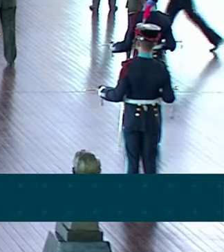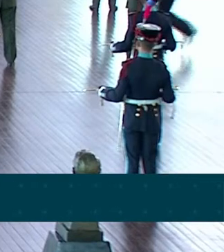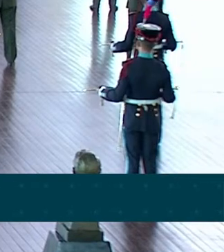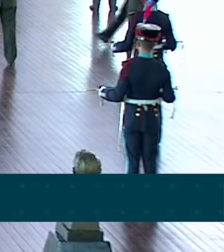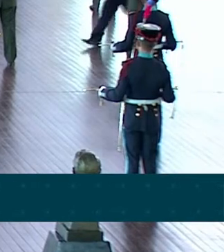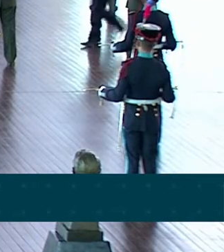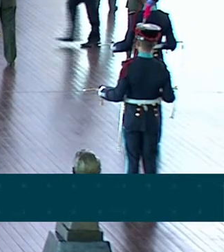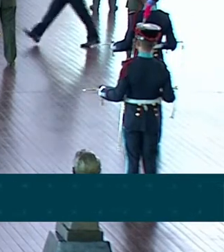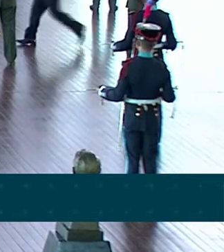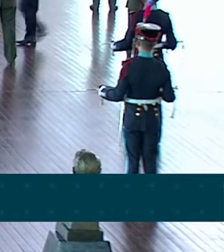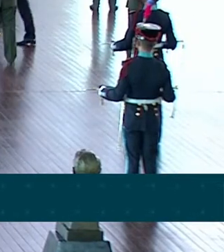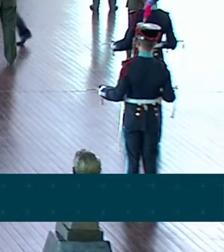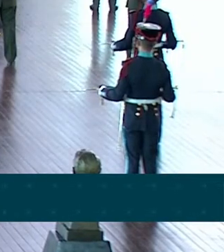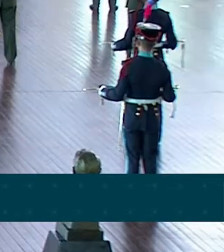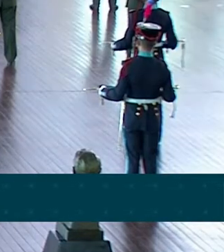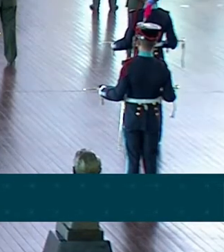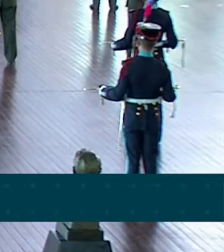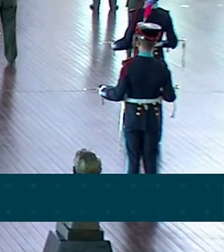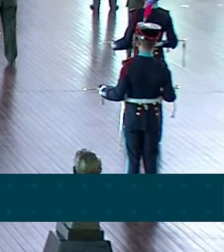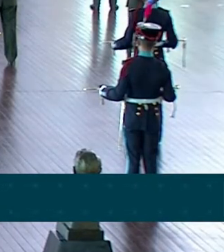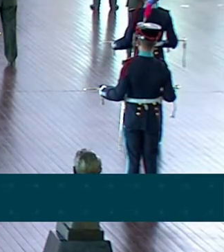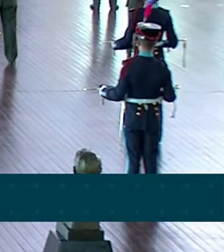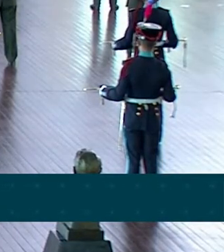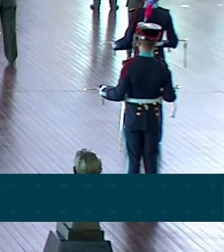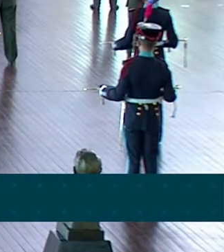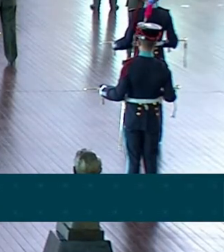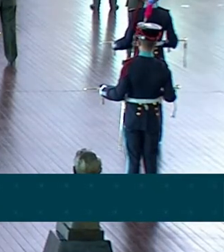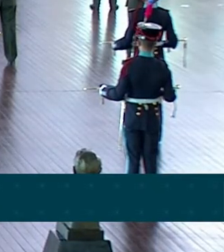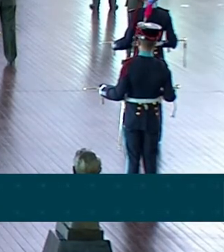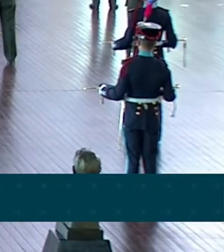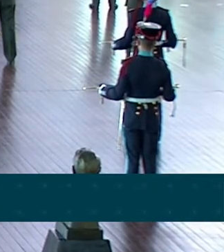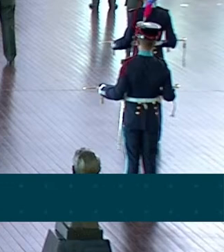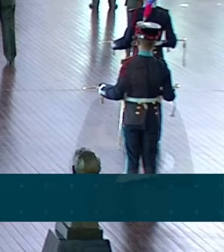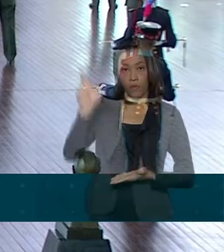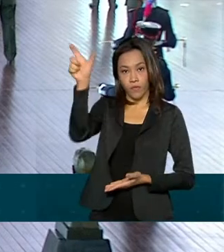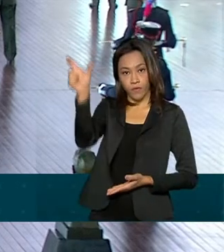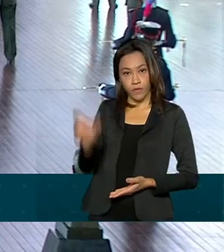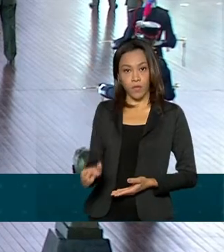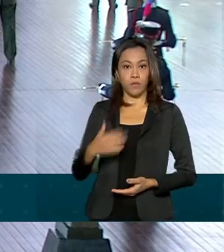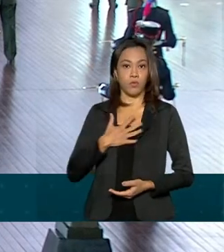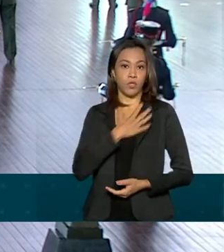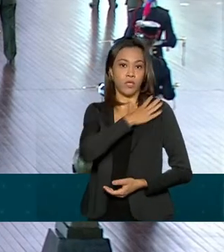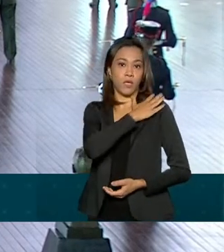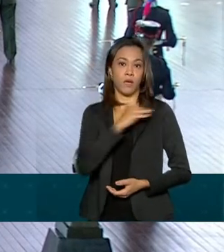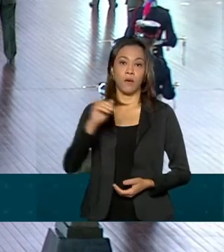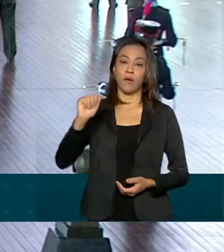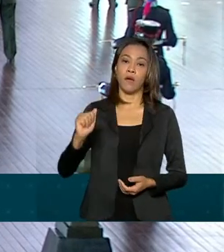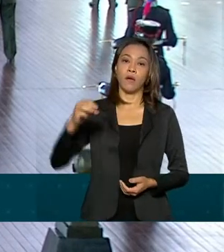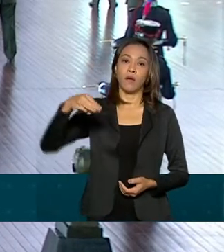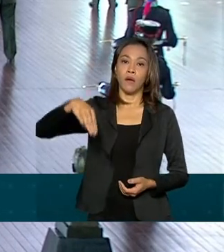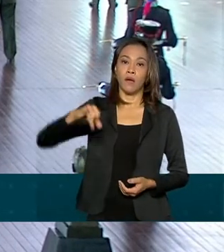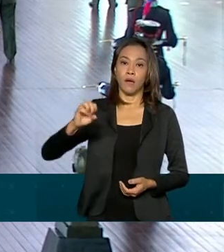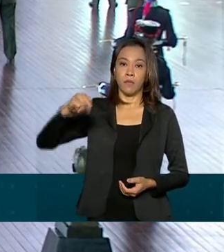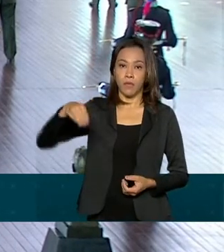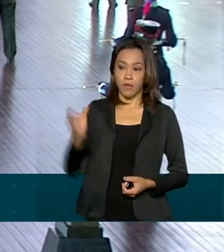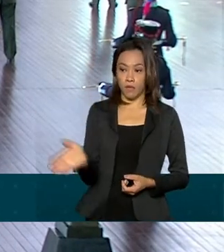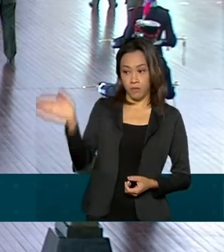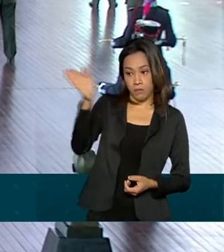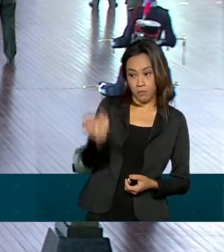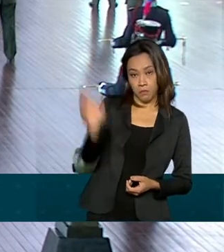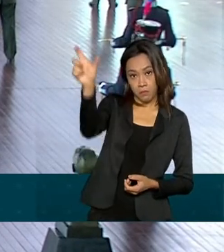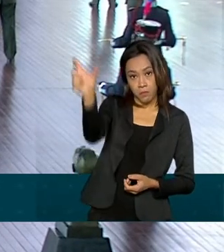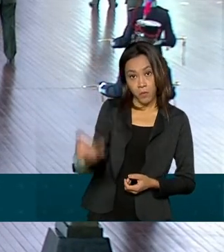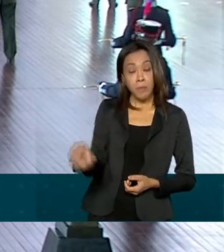oi oi e convidamos os generais de exército a mim e Novaes a ocuparem pela primeira vez